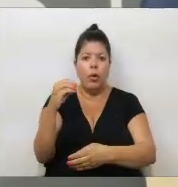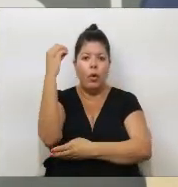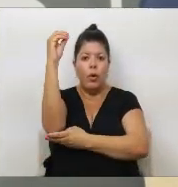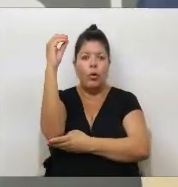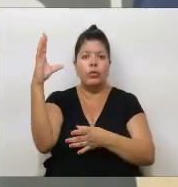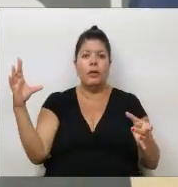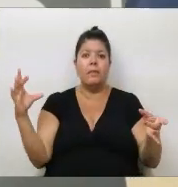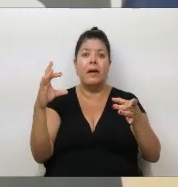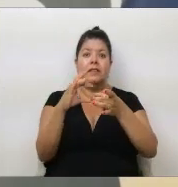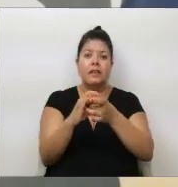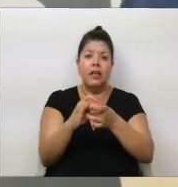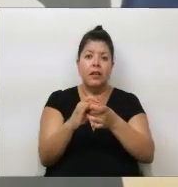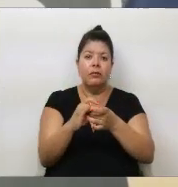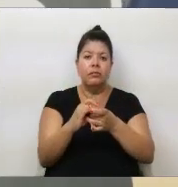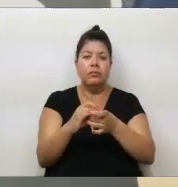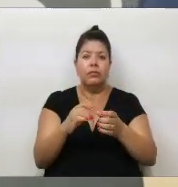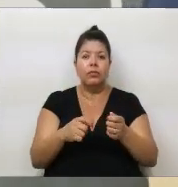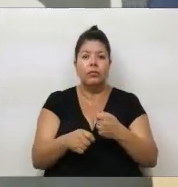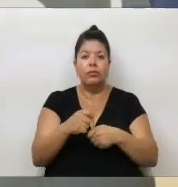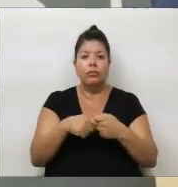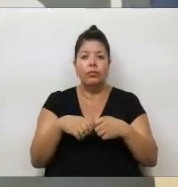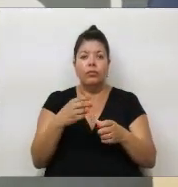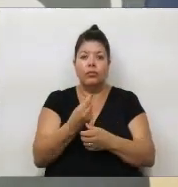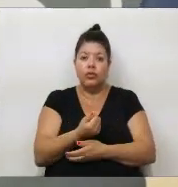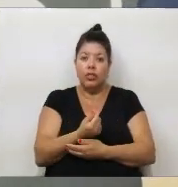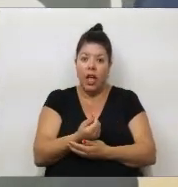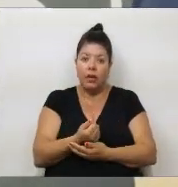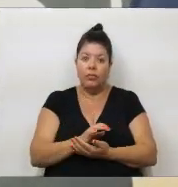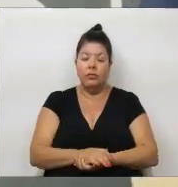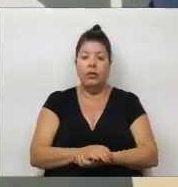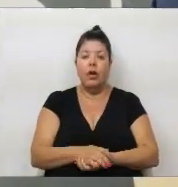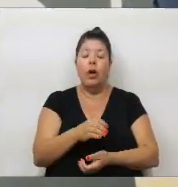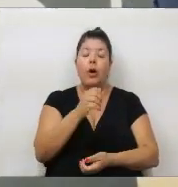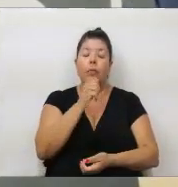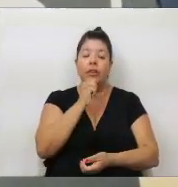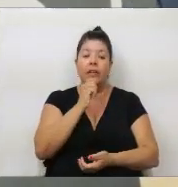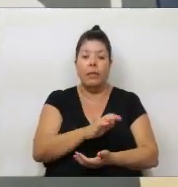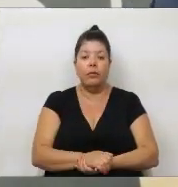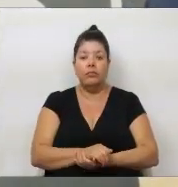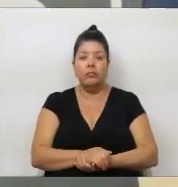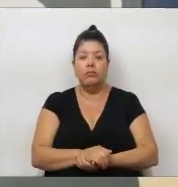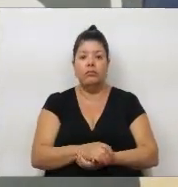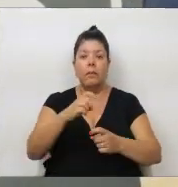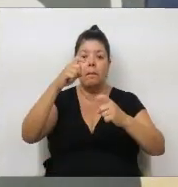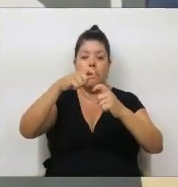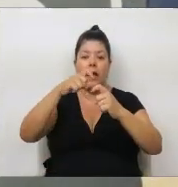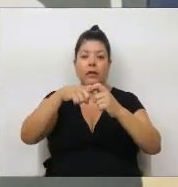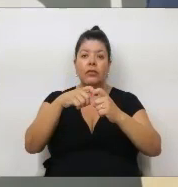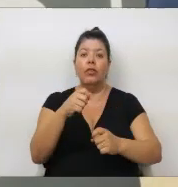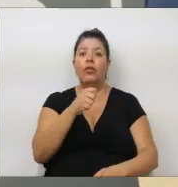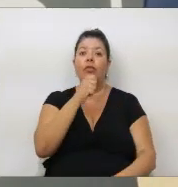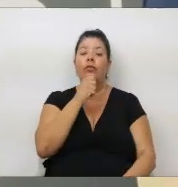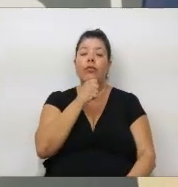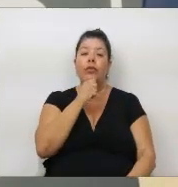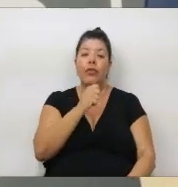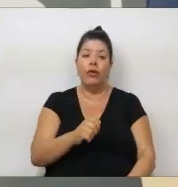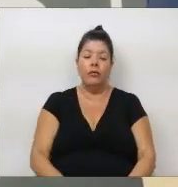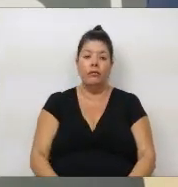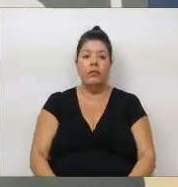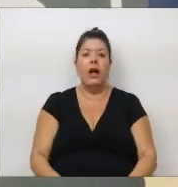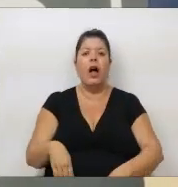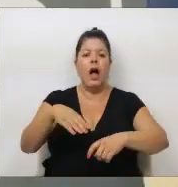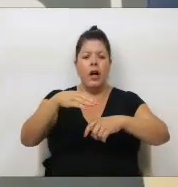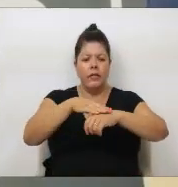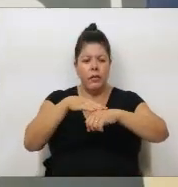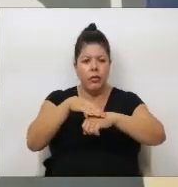lucra. Então, nós defendemos uma clínica geriátrica. Vamos discutir isso com o Porto.